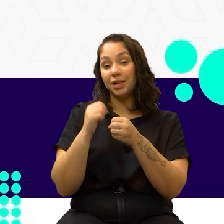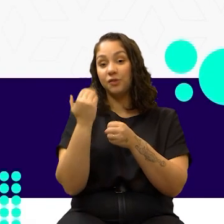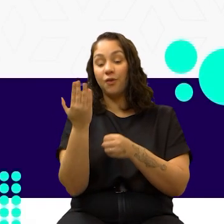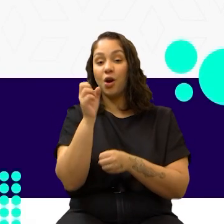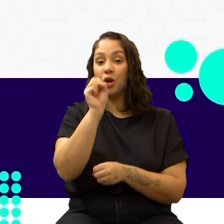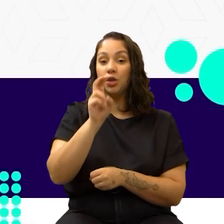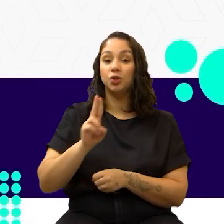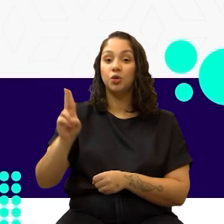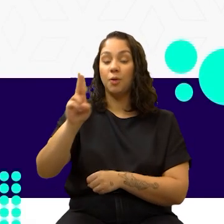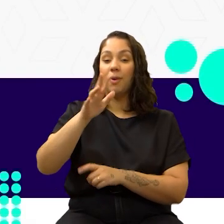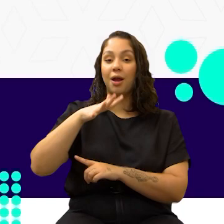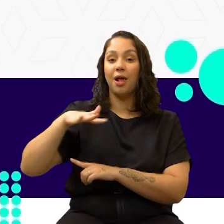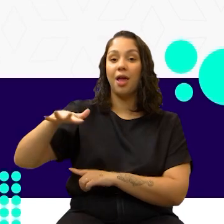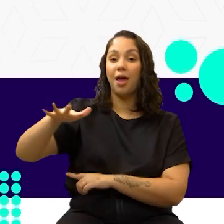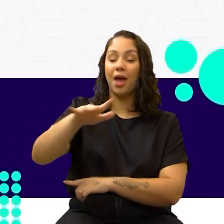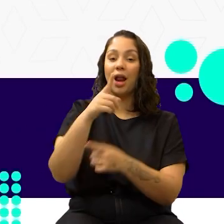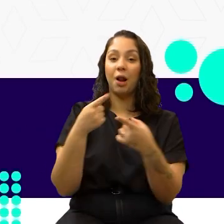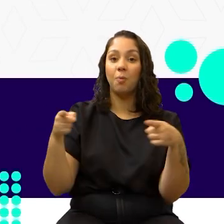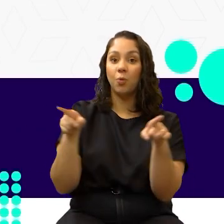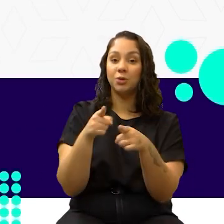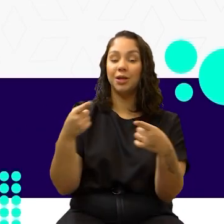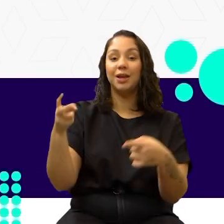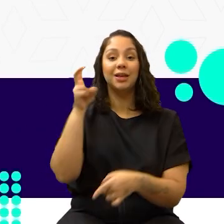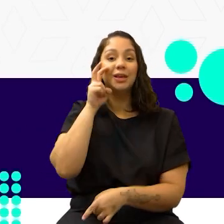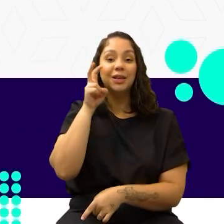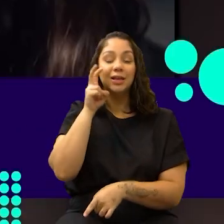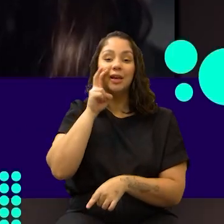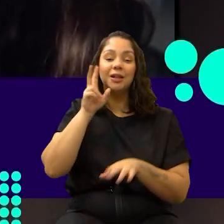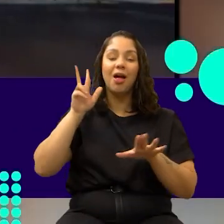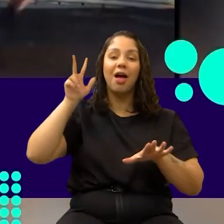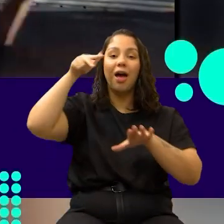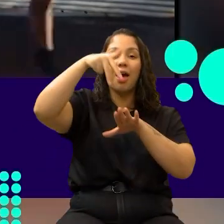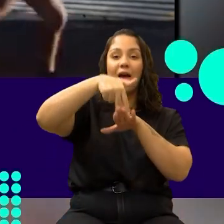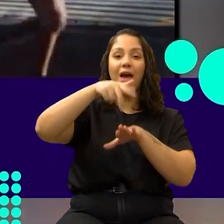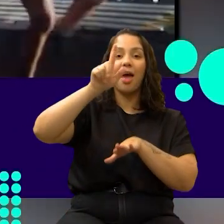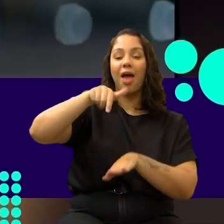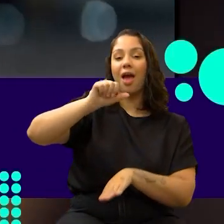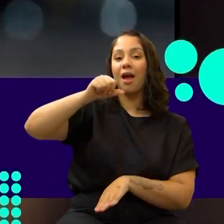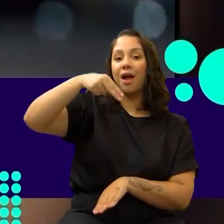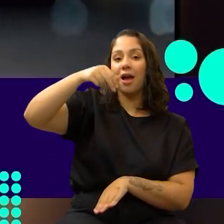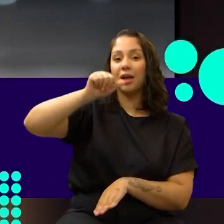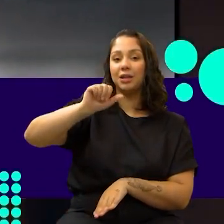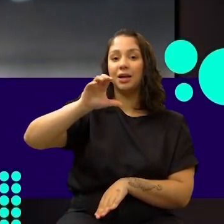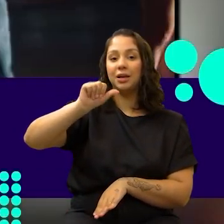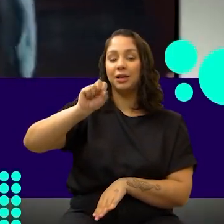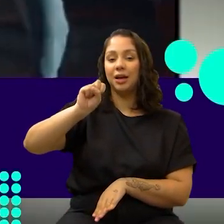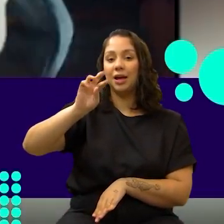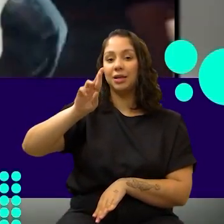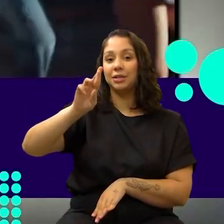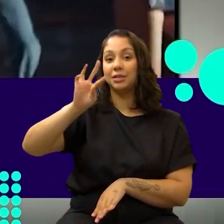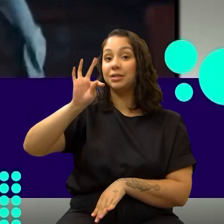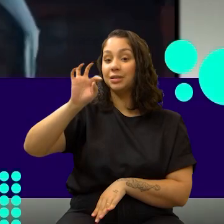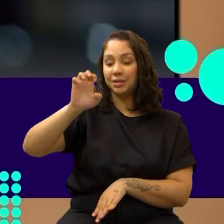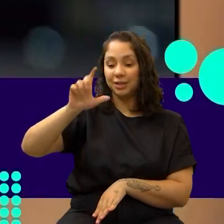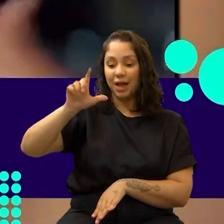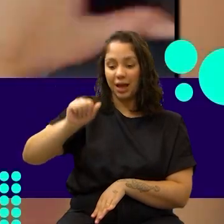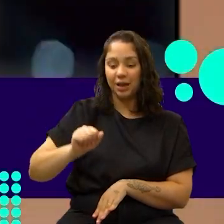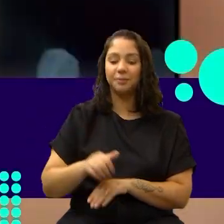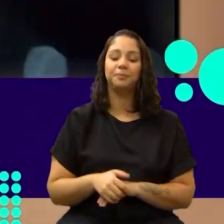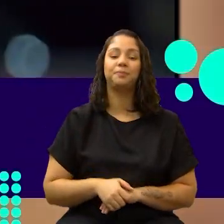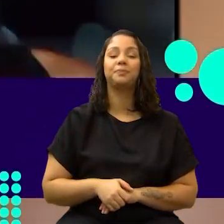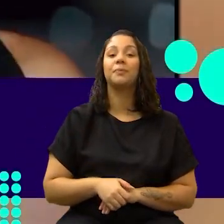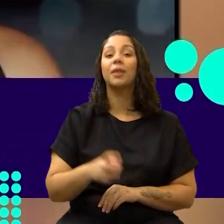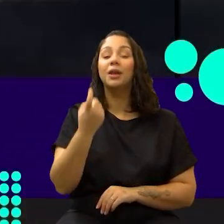lado acontece o Sumaré Arena Music. Nesta quinta-feira, quem entra no palco é Ana Castela,